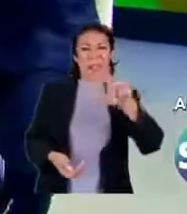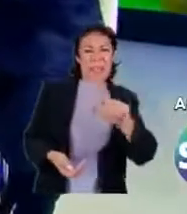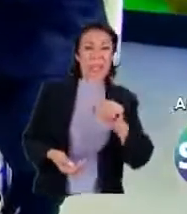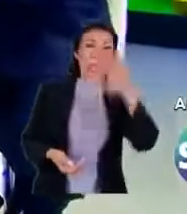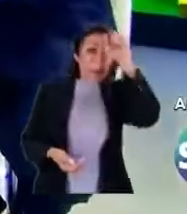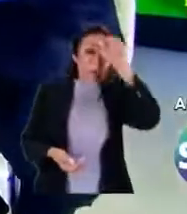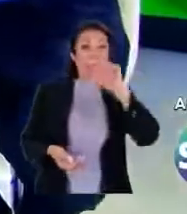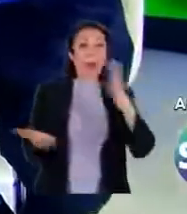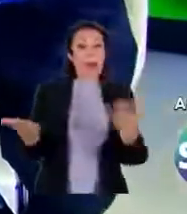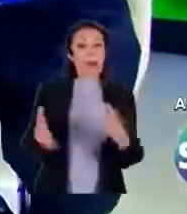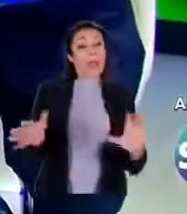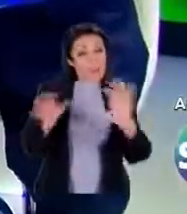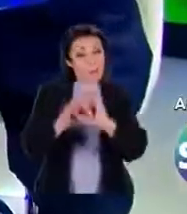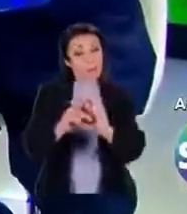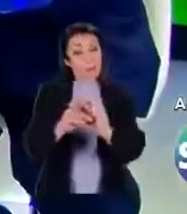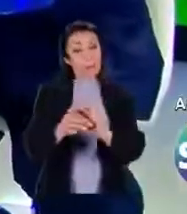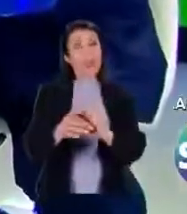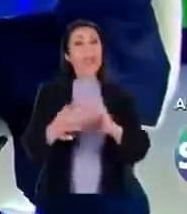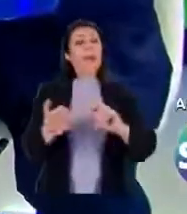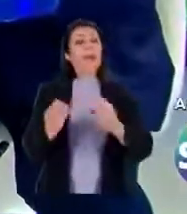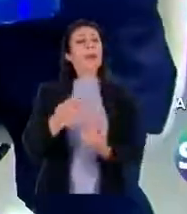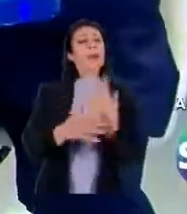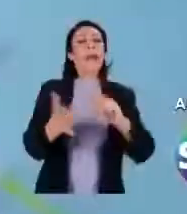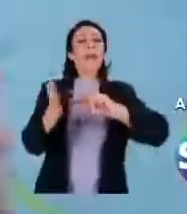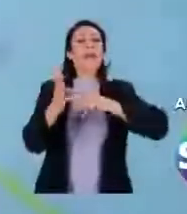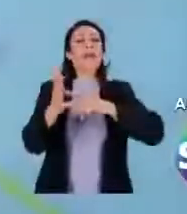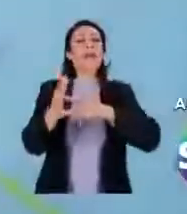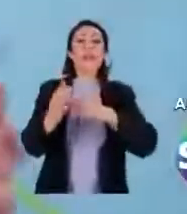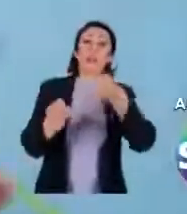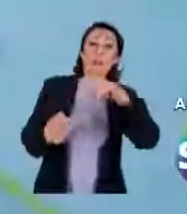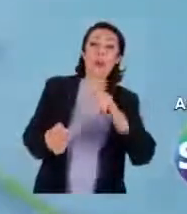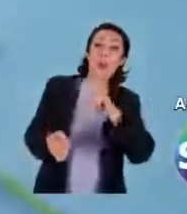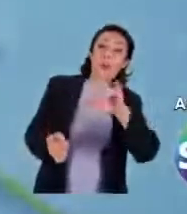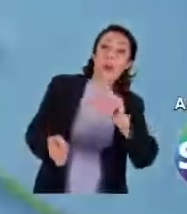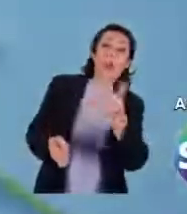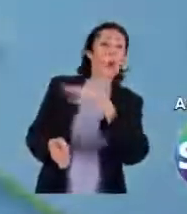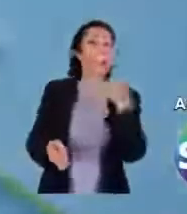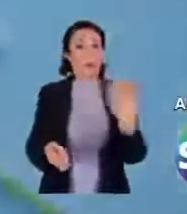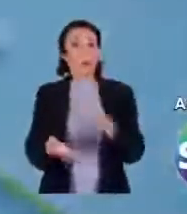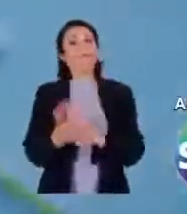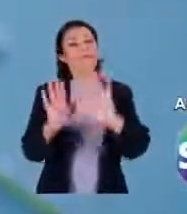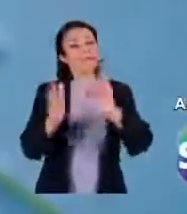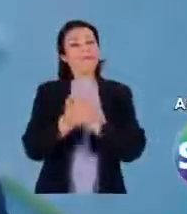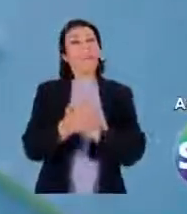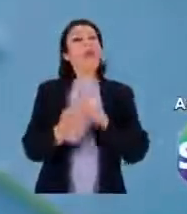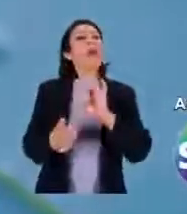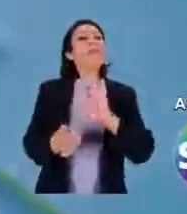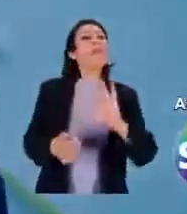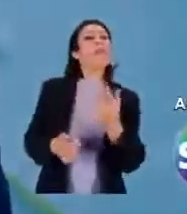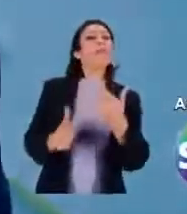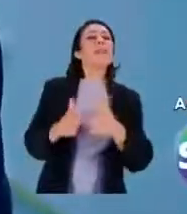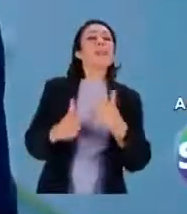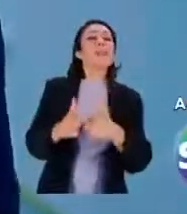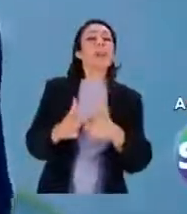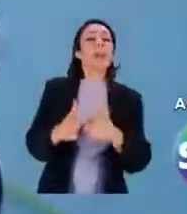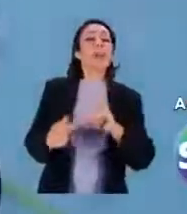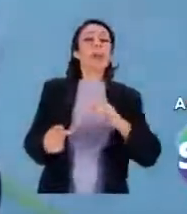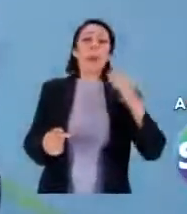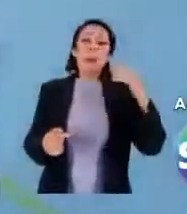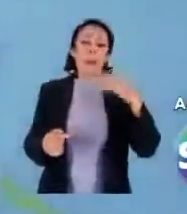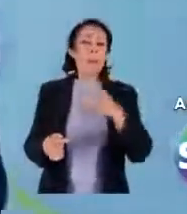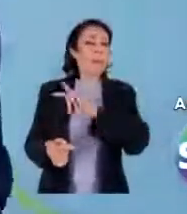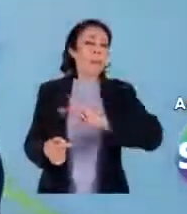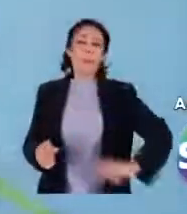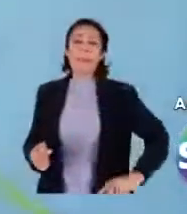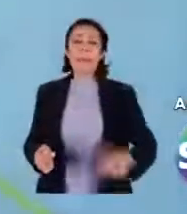aprendendo isso se juntaram e fizeram sucesso de Sindicato do da Odessa o sindicato dá ou morre Isso só acontece com o presidente que não tem moral que não tem